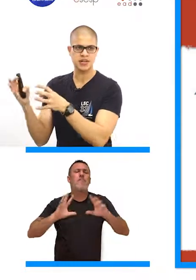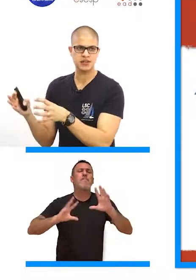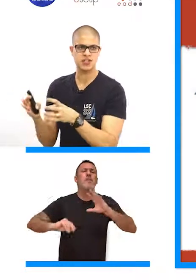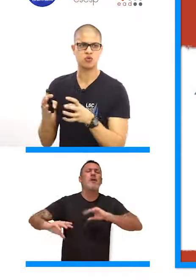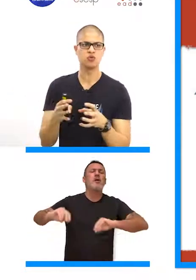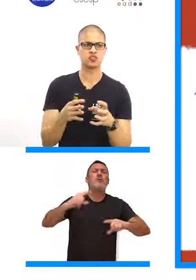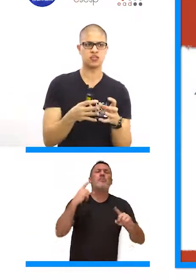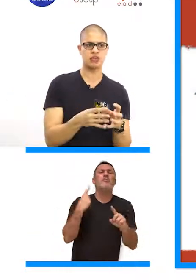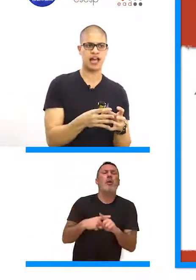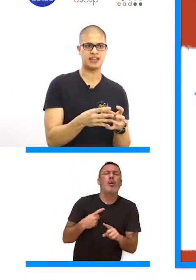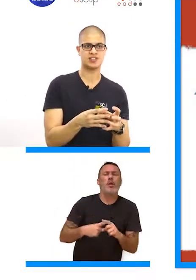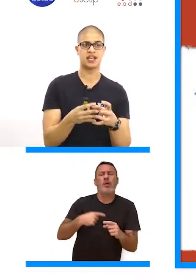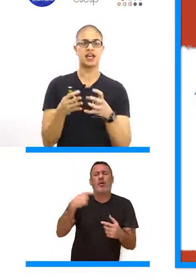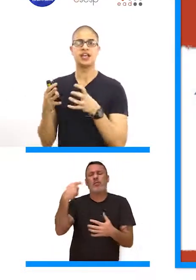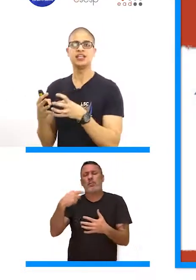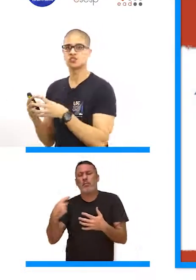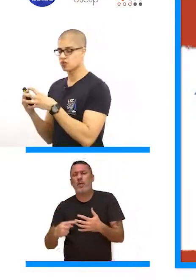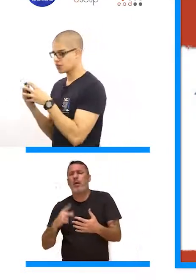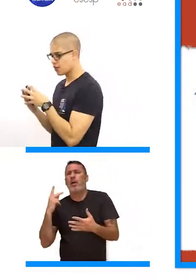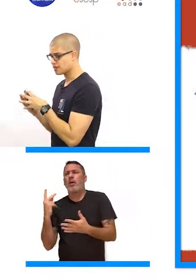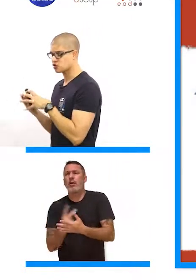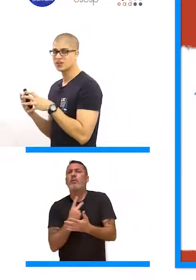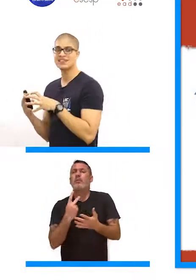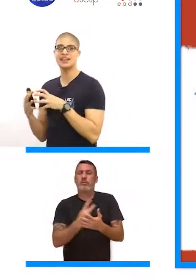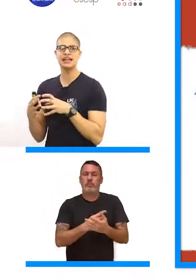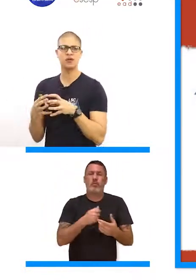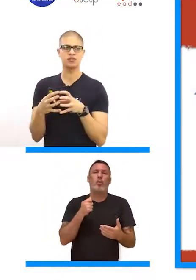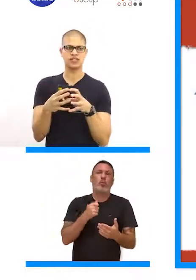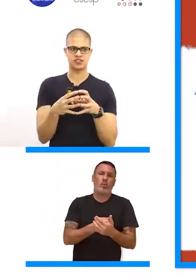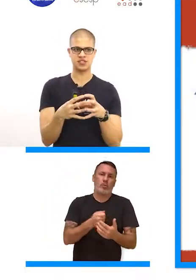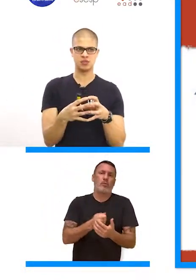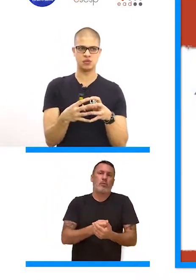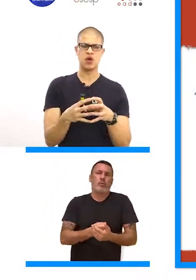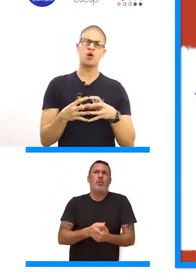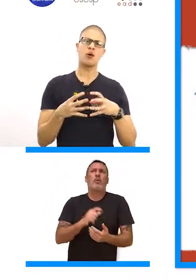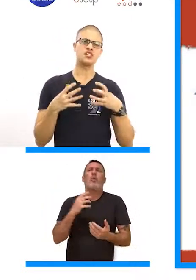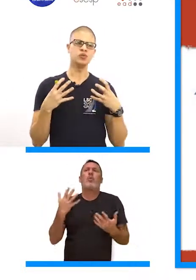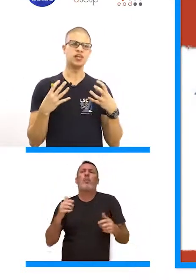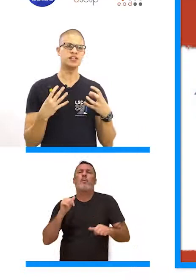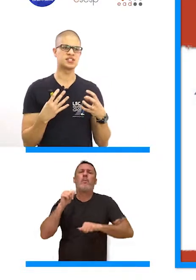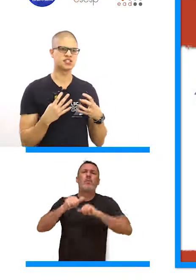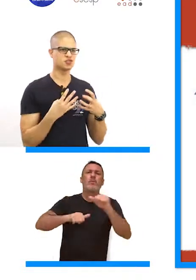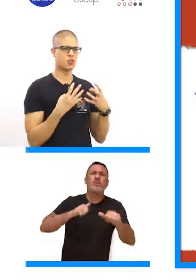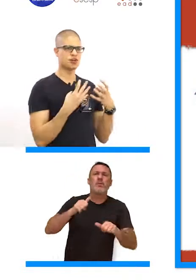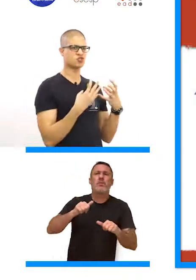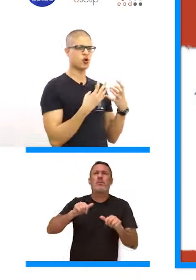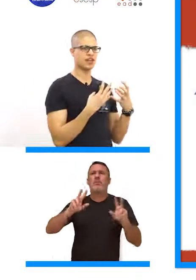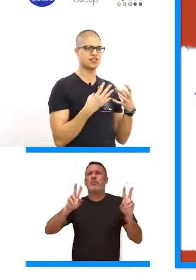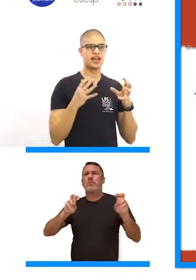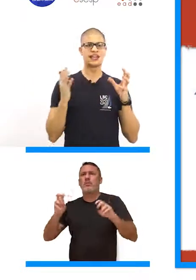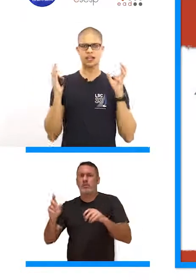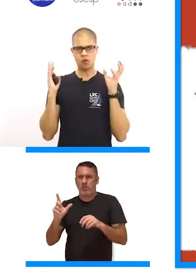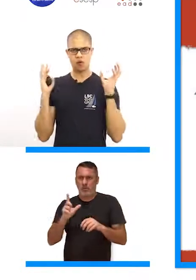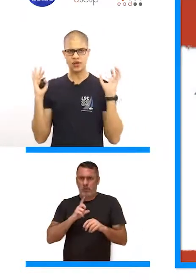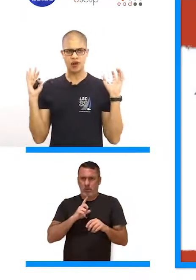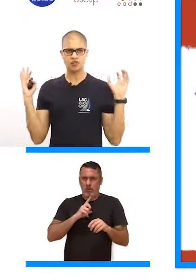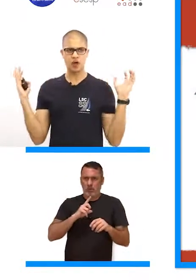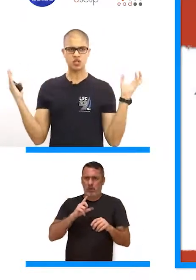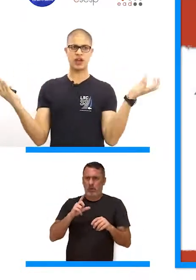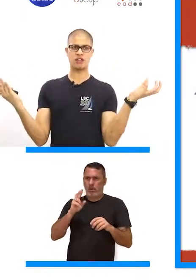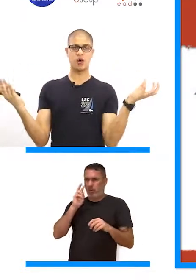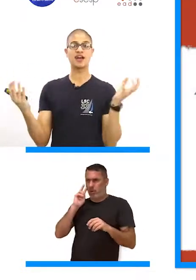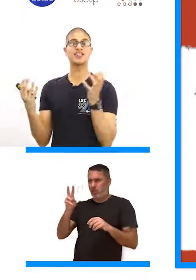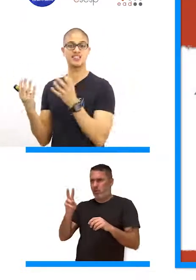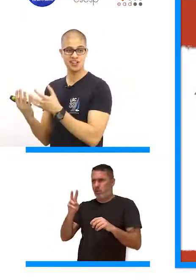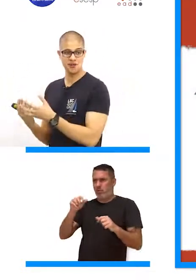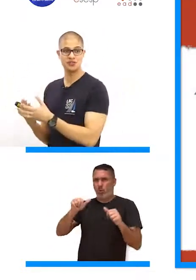de determinados recursos naturais e as consequências. O que tem acontecido, quais mudanças, transformações têm ocorrido ao